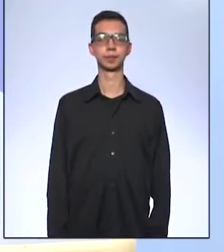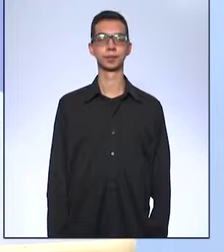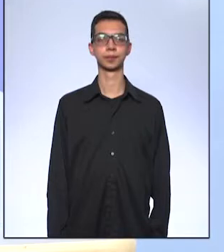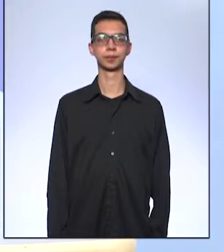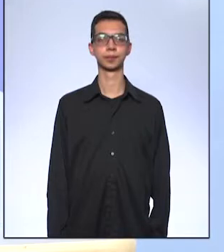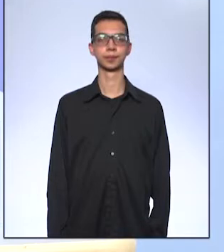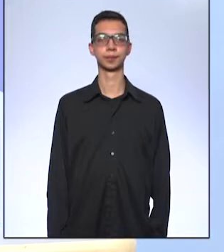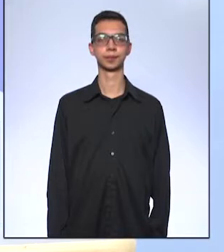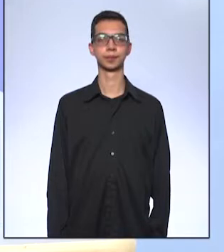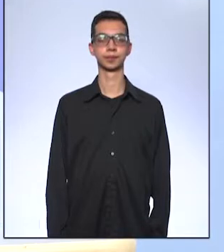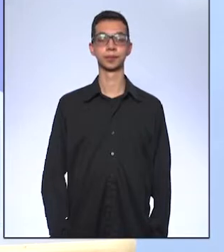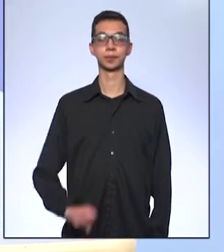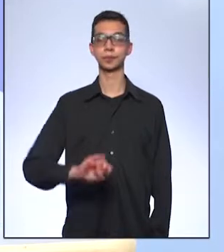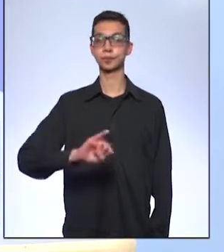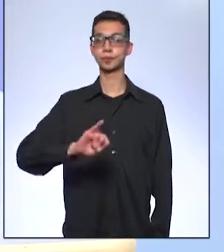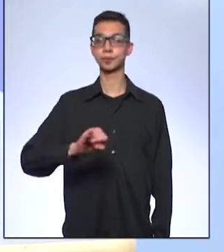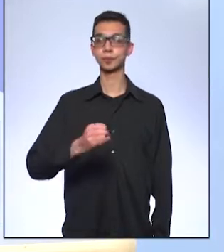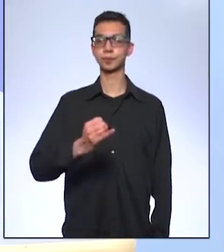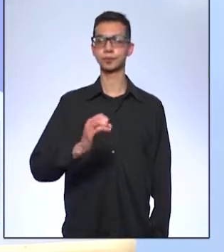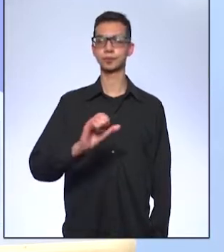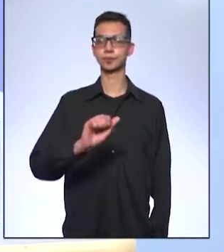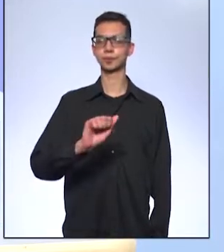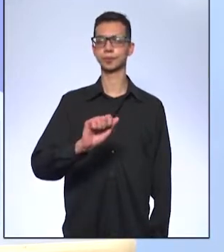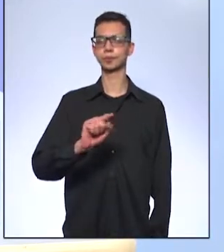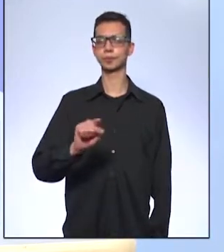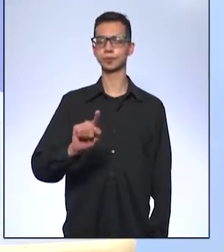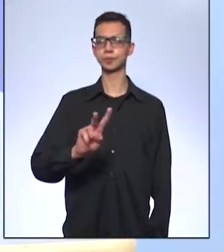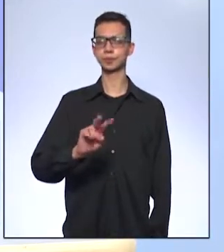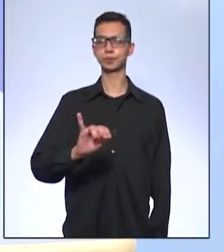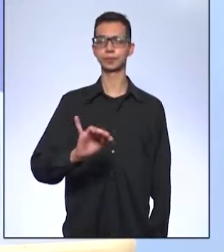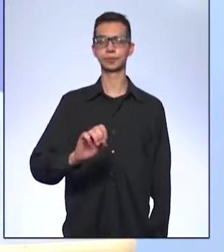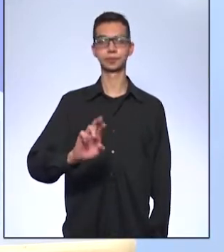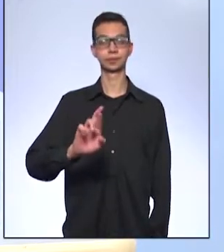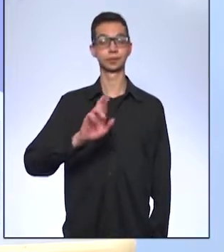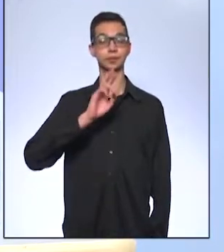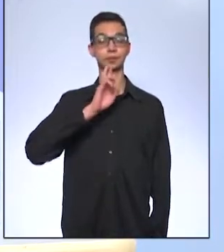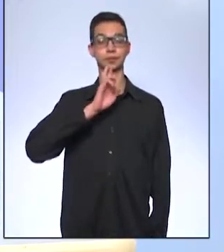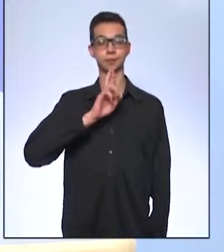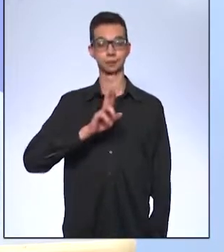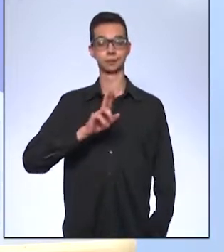Aqui, o João Vitor, a printer consumes